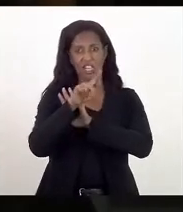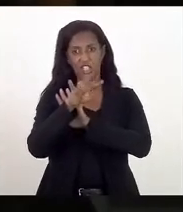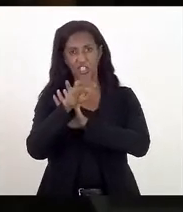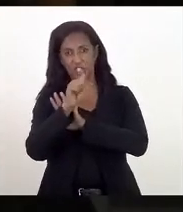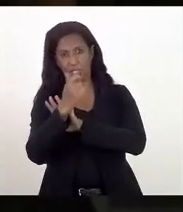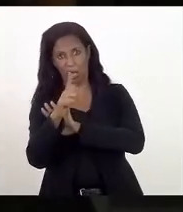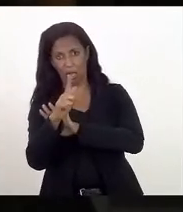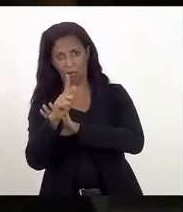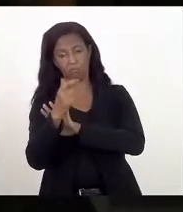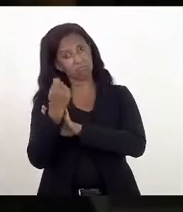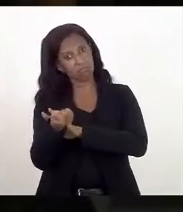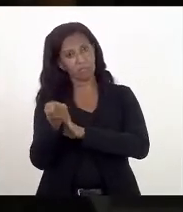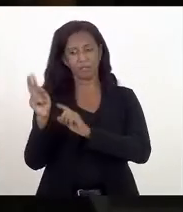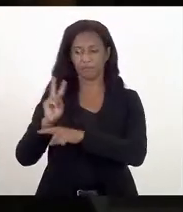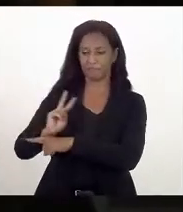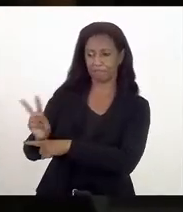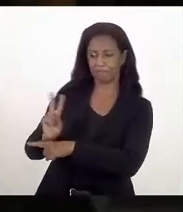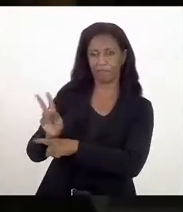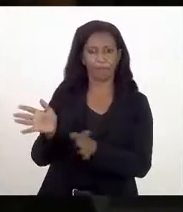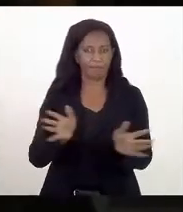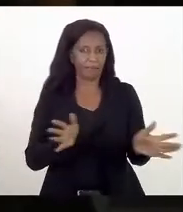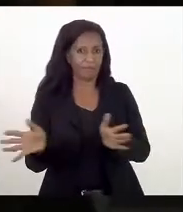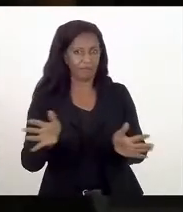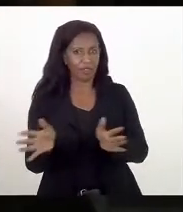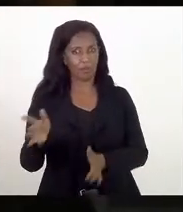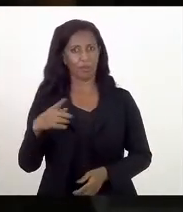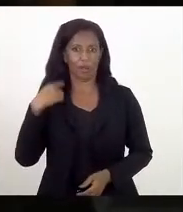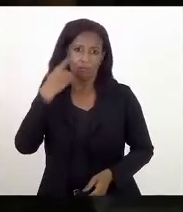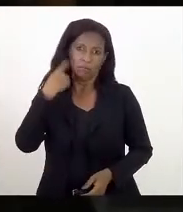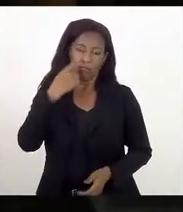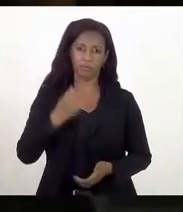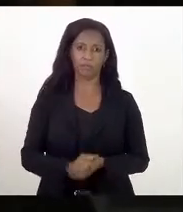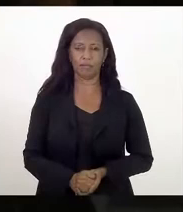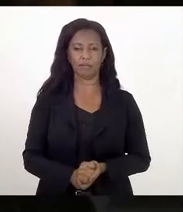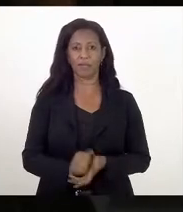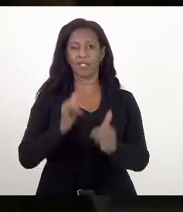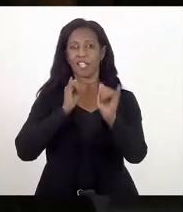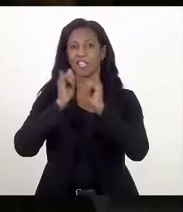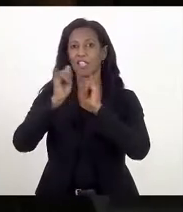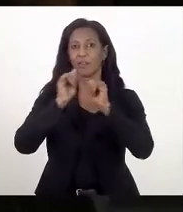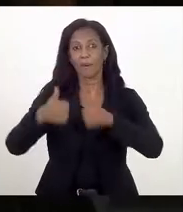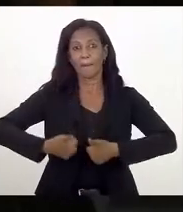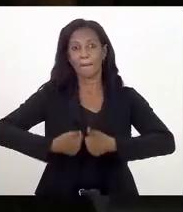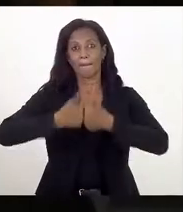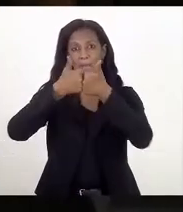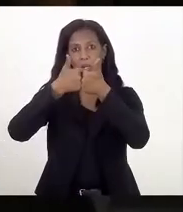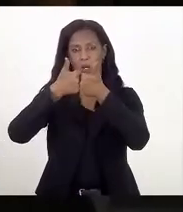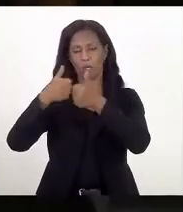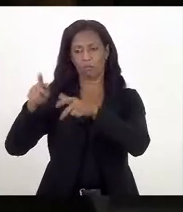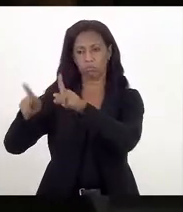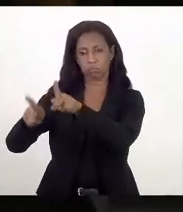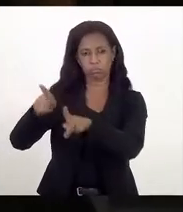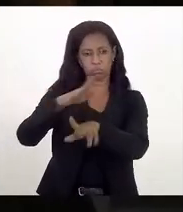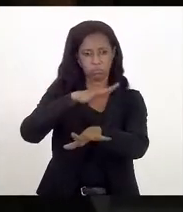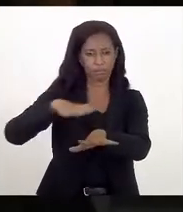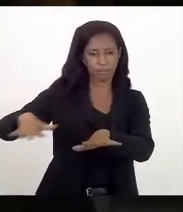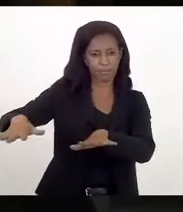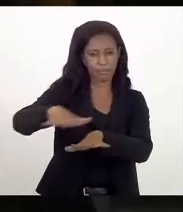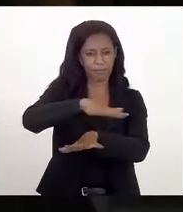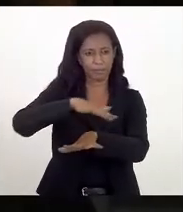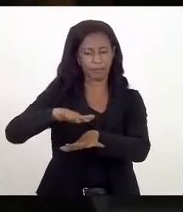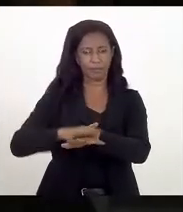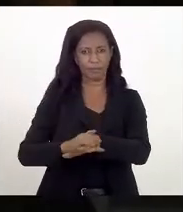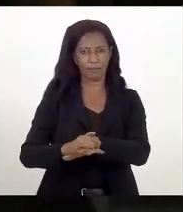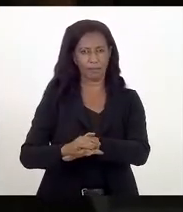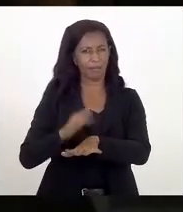fiscalizar, articular politicamente e informar melhor a população. E nessa função